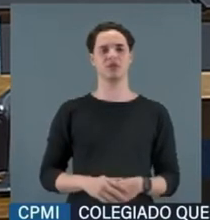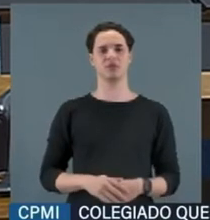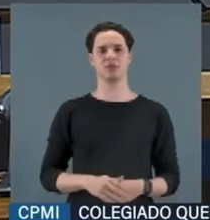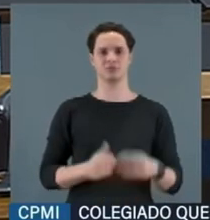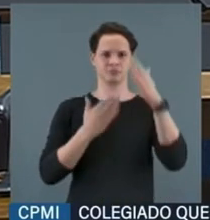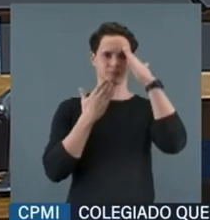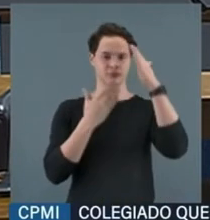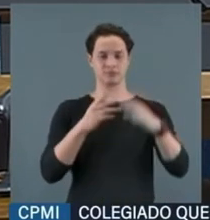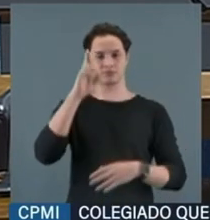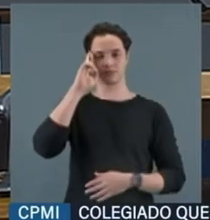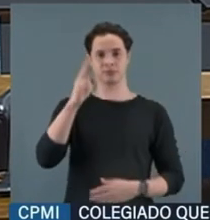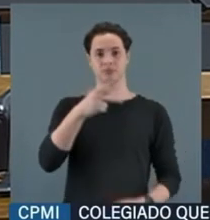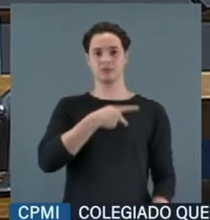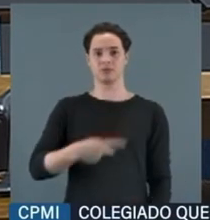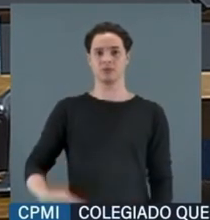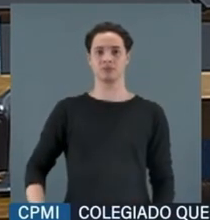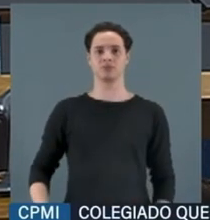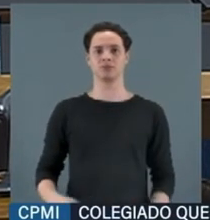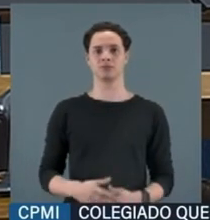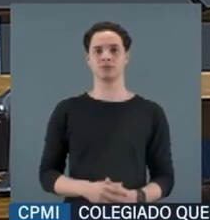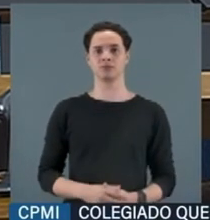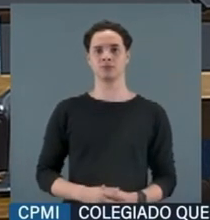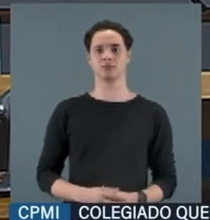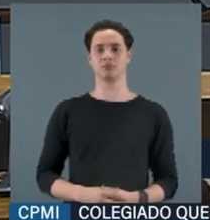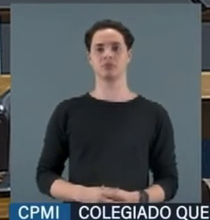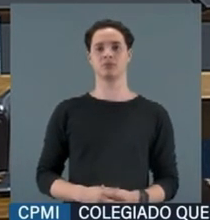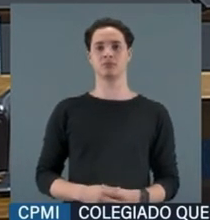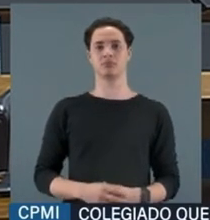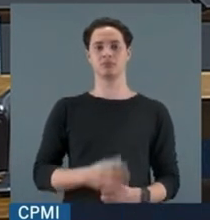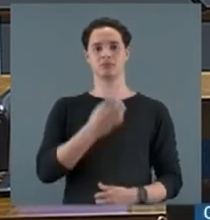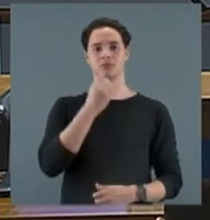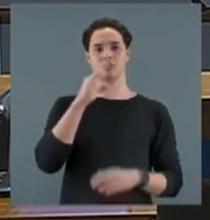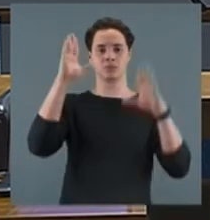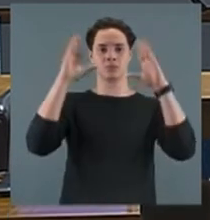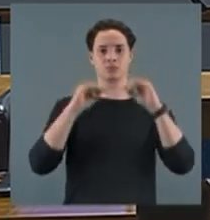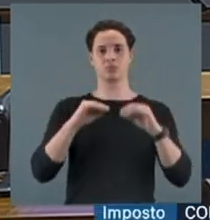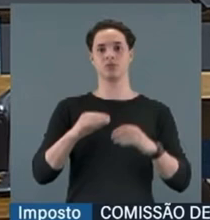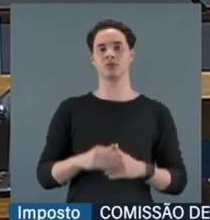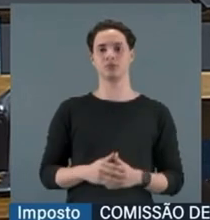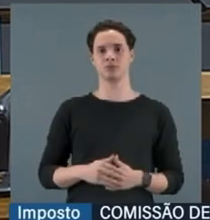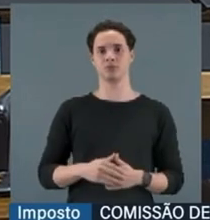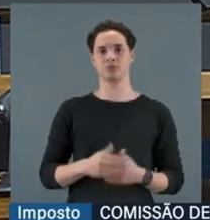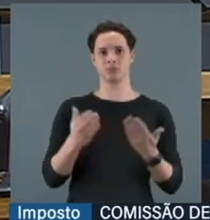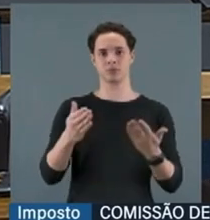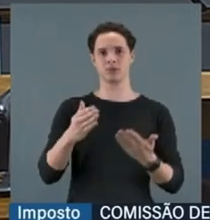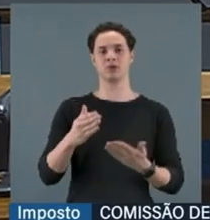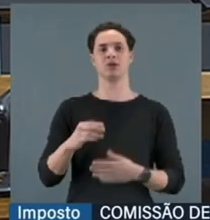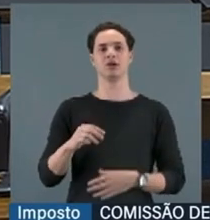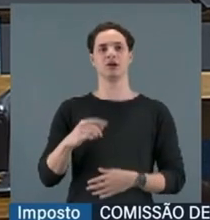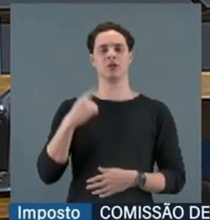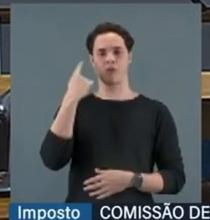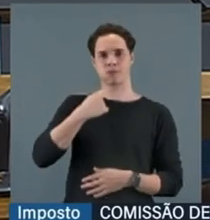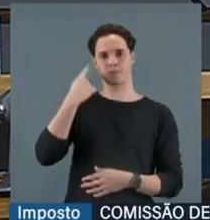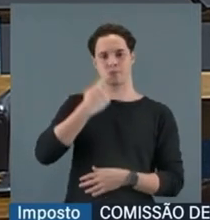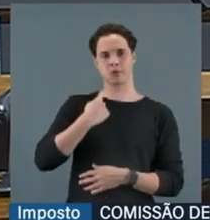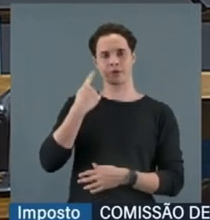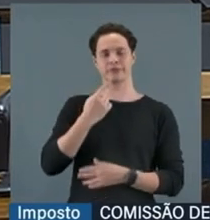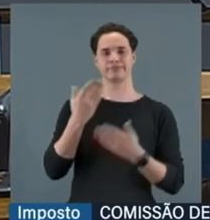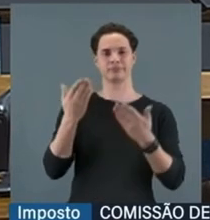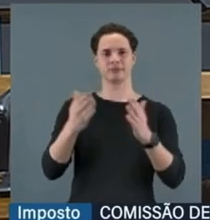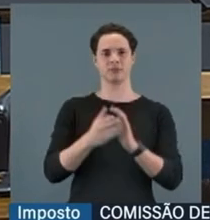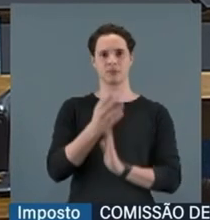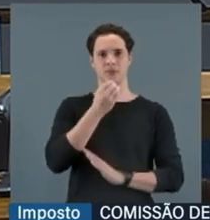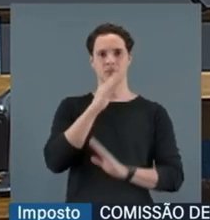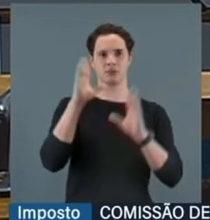Muito obrigado senhor presidente Boa noite senhora Rania advogada Boa noite